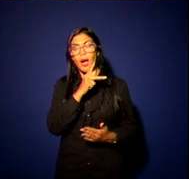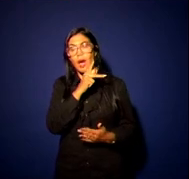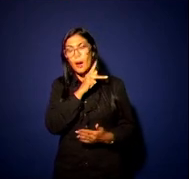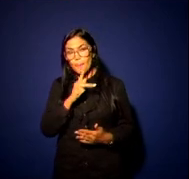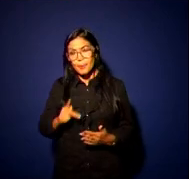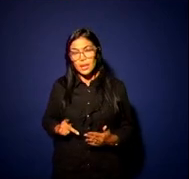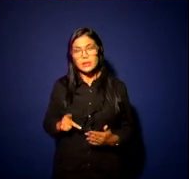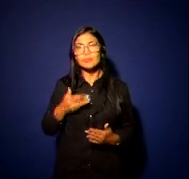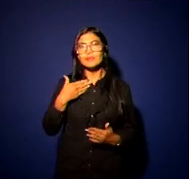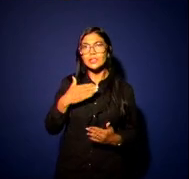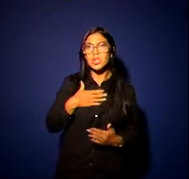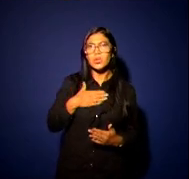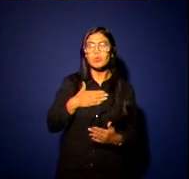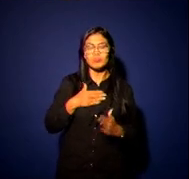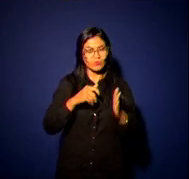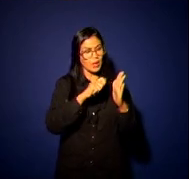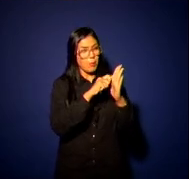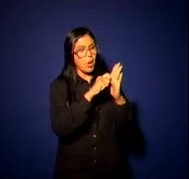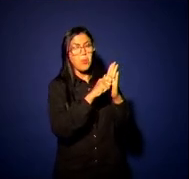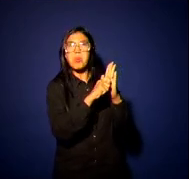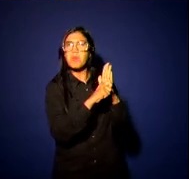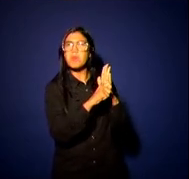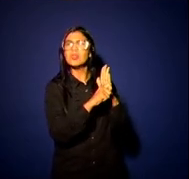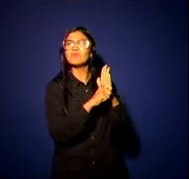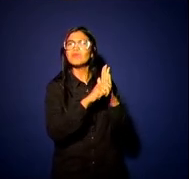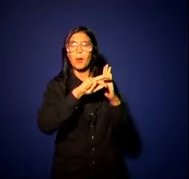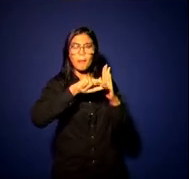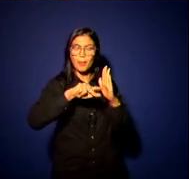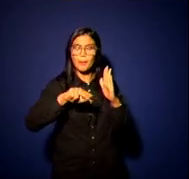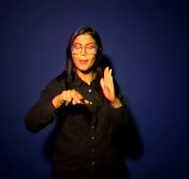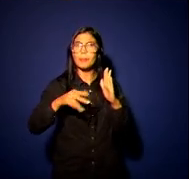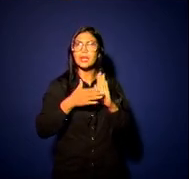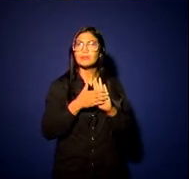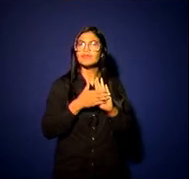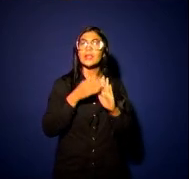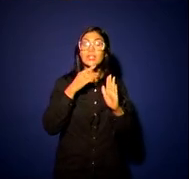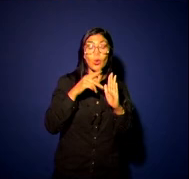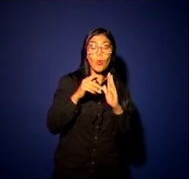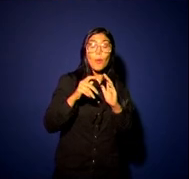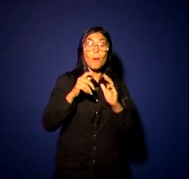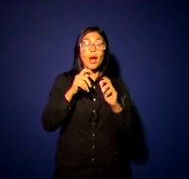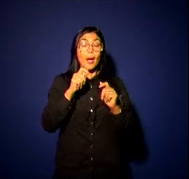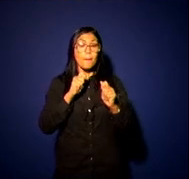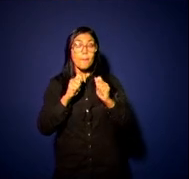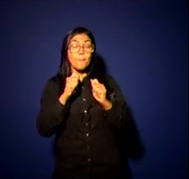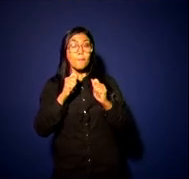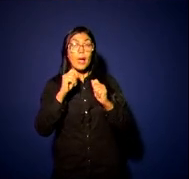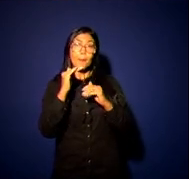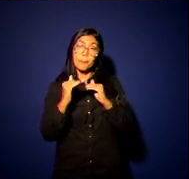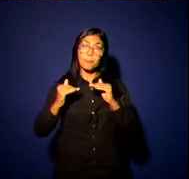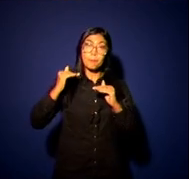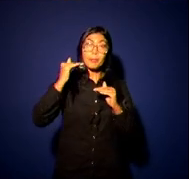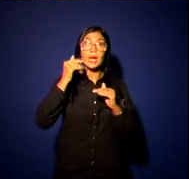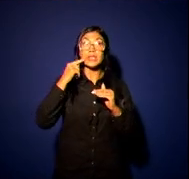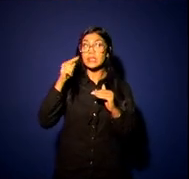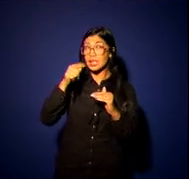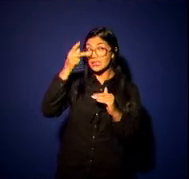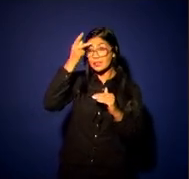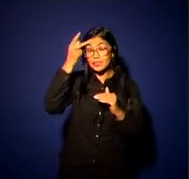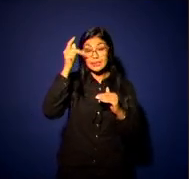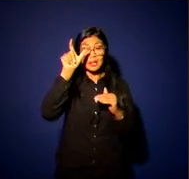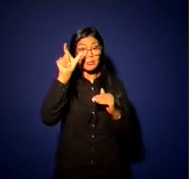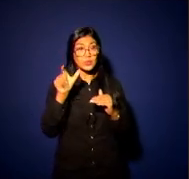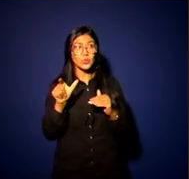cvm eu tenho muitas agendas A primeira é uma agenda executiva que às vezes as pessoas não levam em consideração